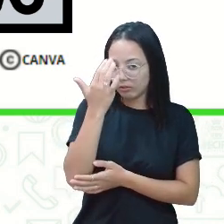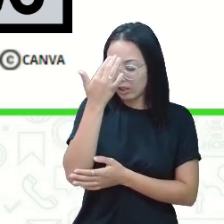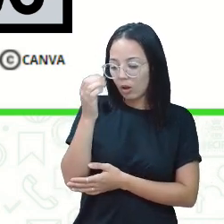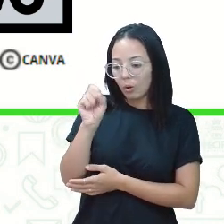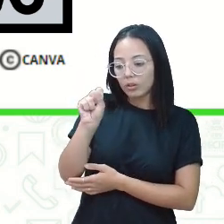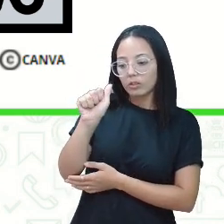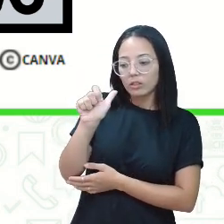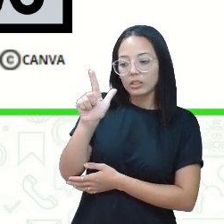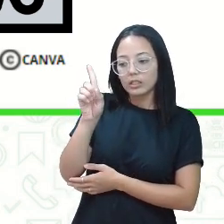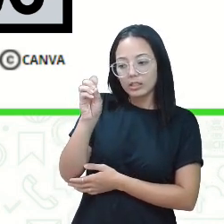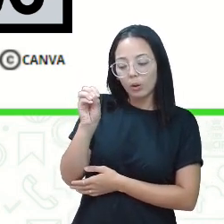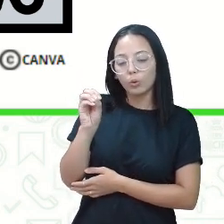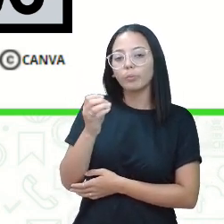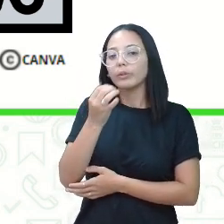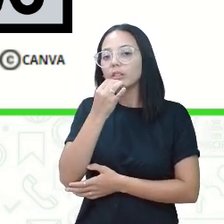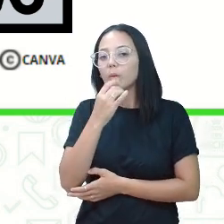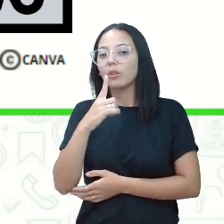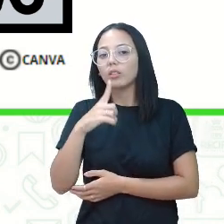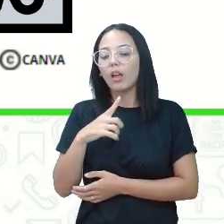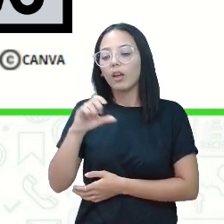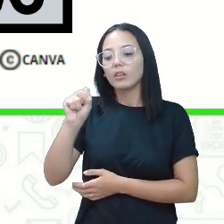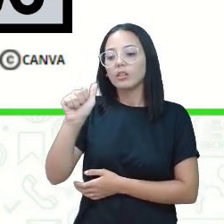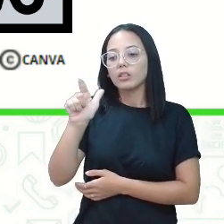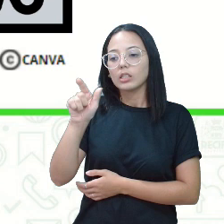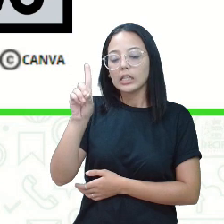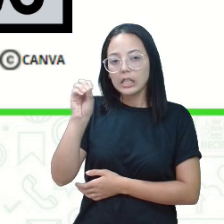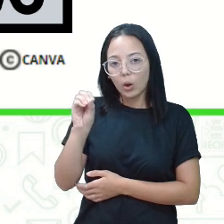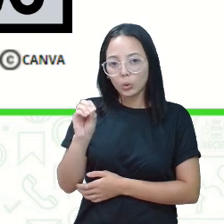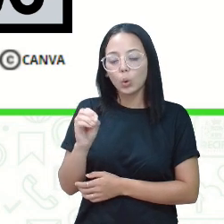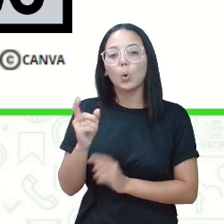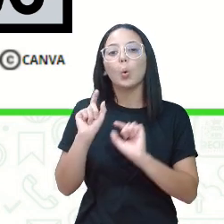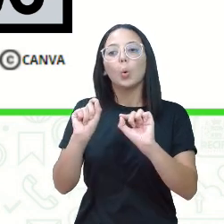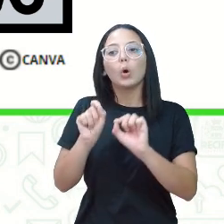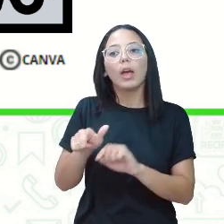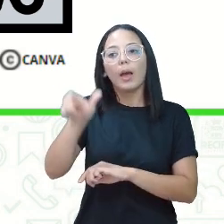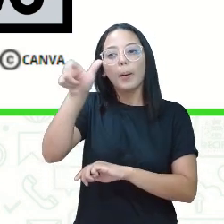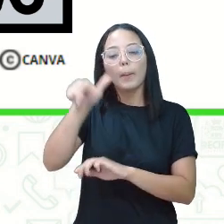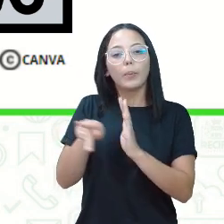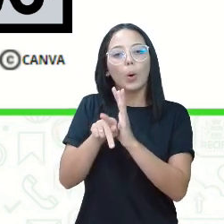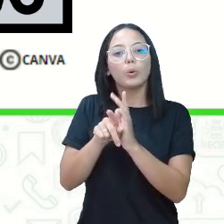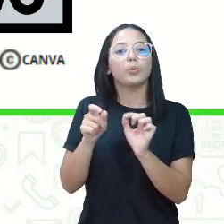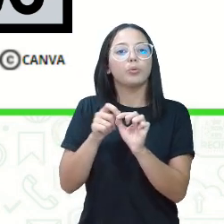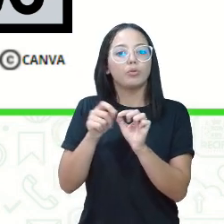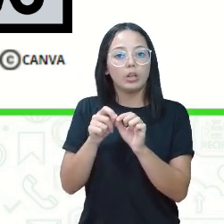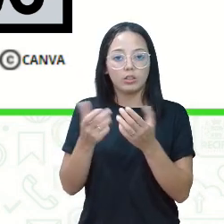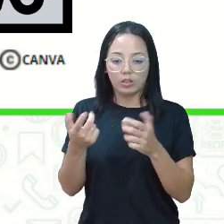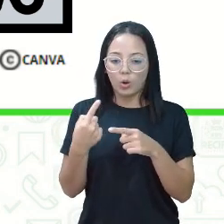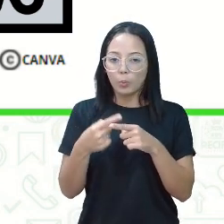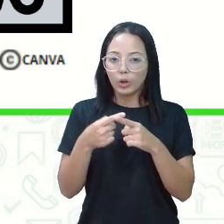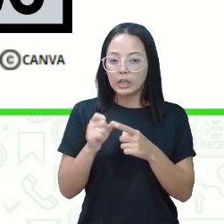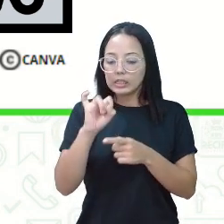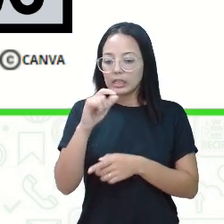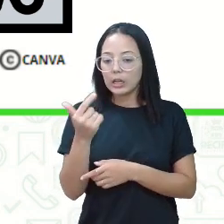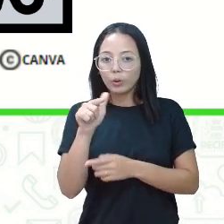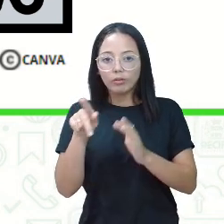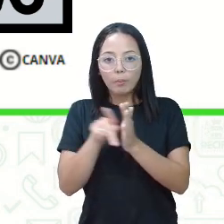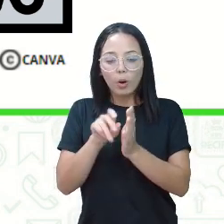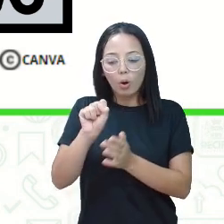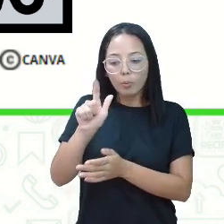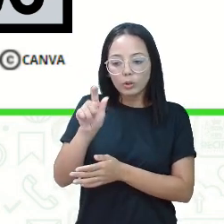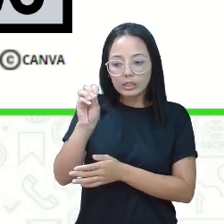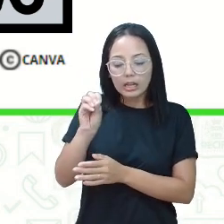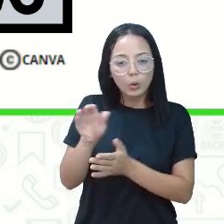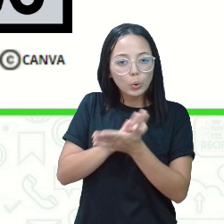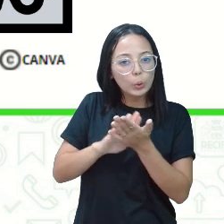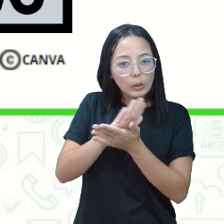Então, quando há saldo na conta bancária de quem o emitiu. Portanto, se não houver saldo, o